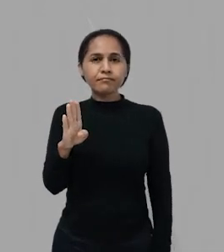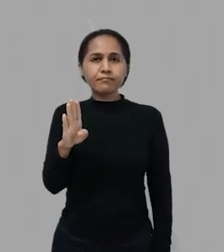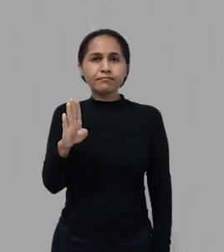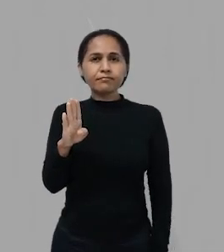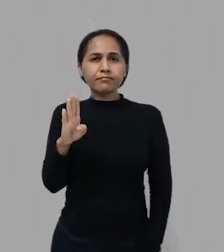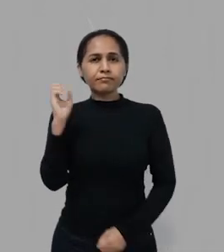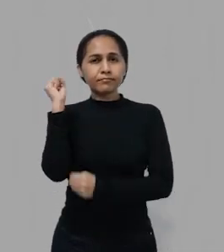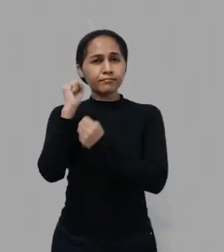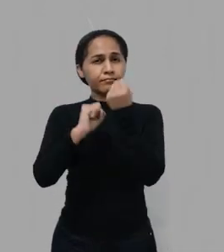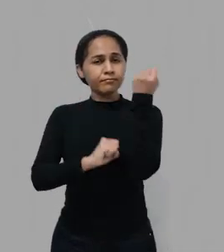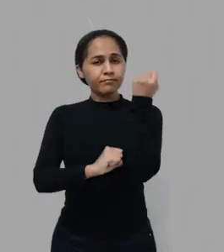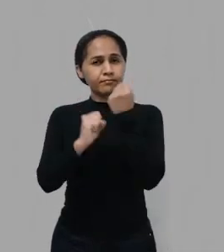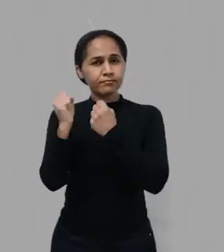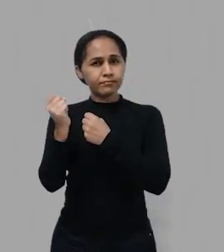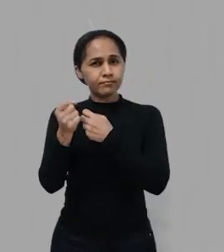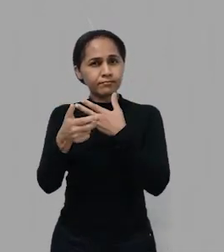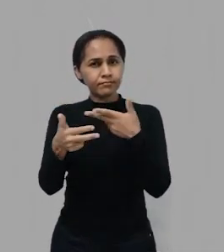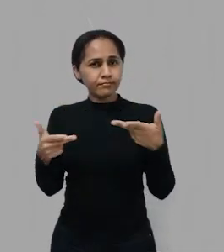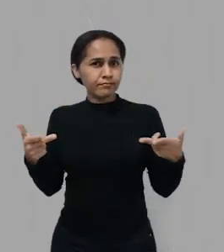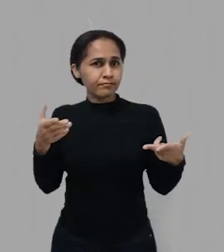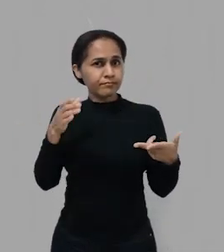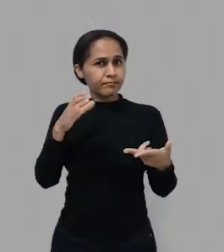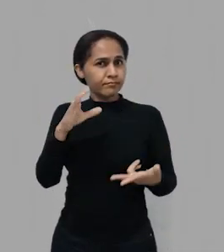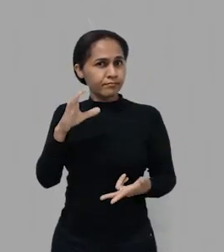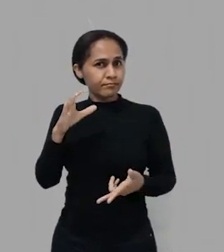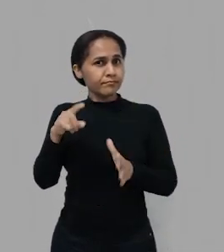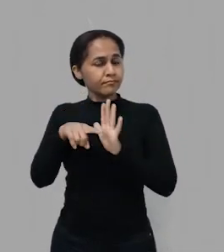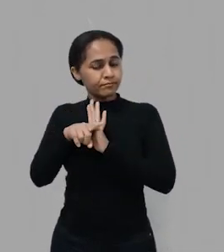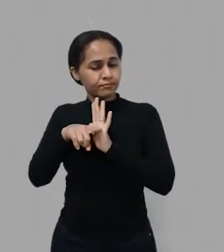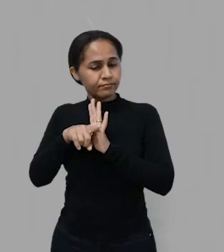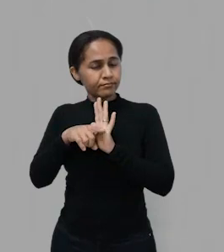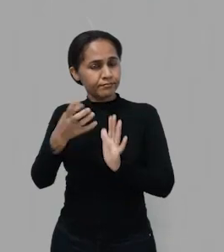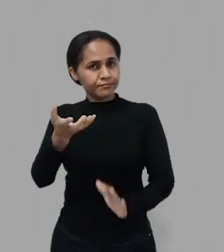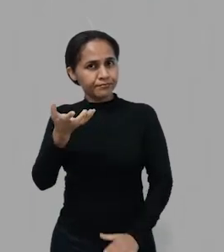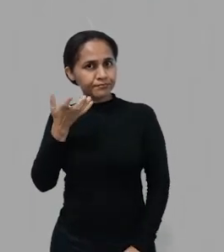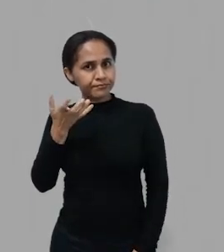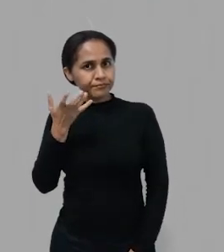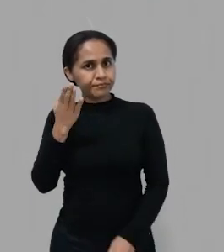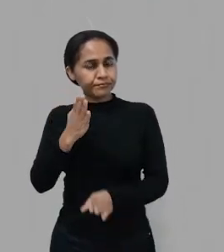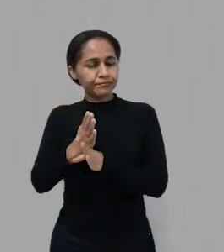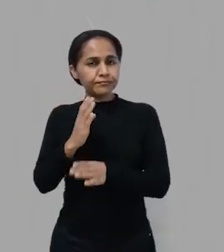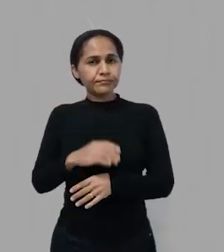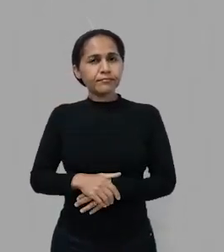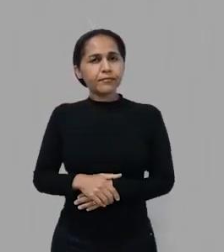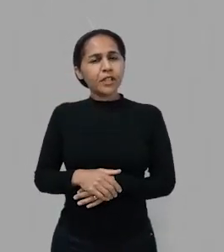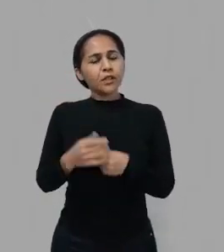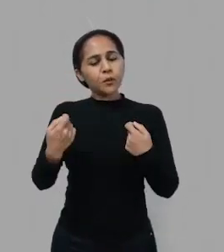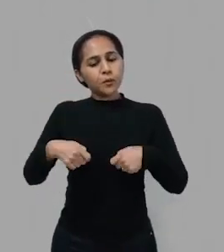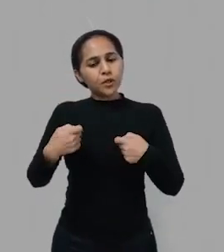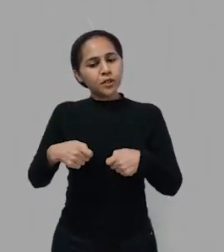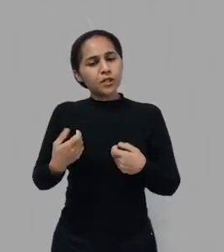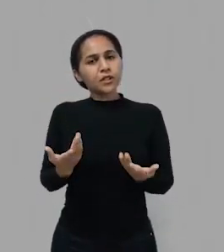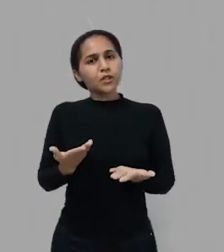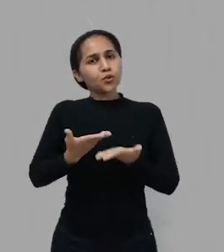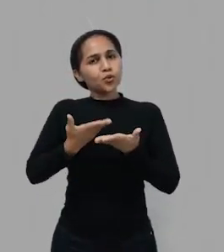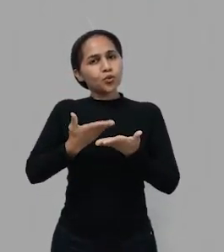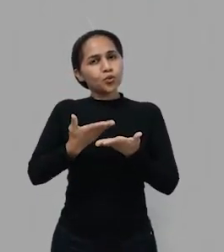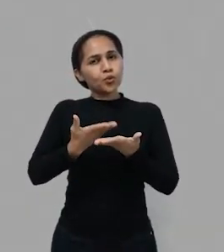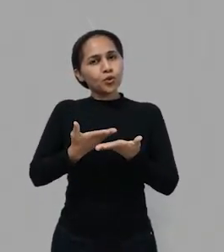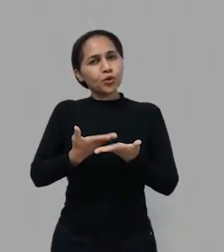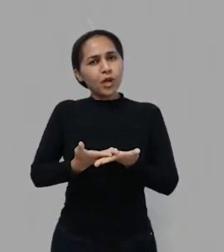que a indústria, que a ciência está querendo. Então você tem que estudar diversas